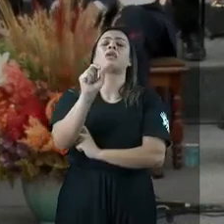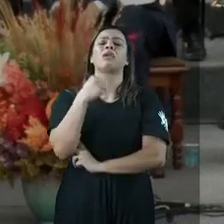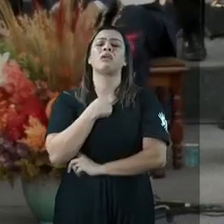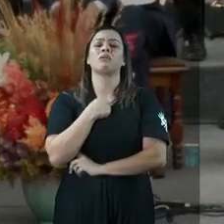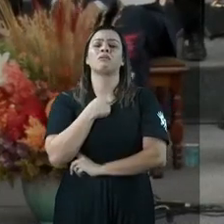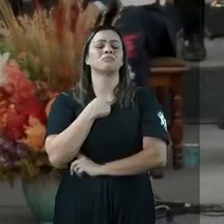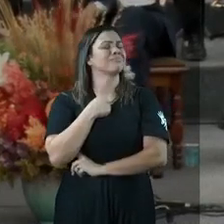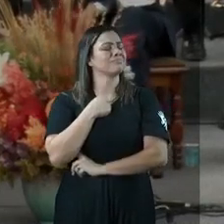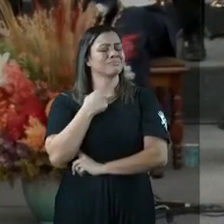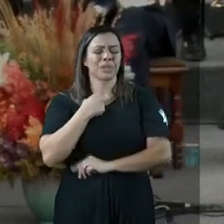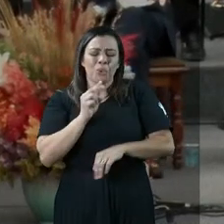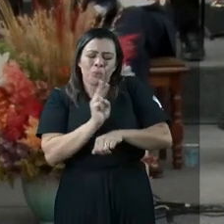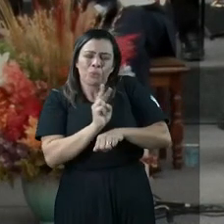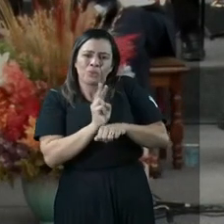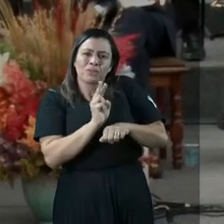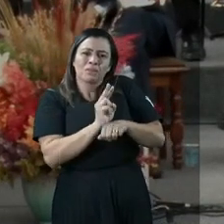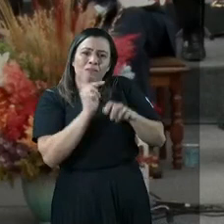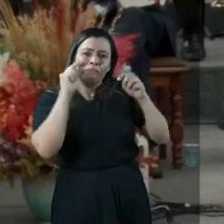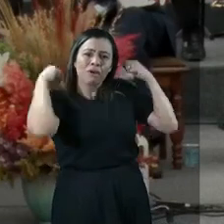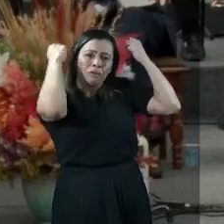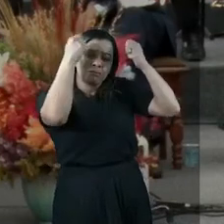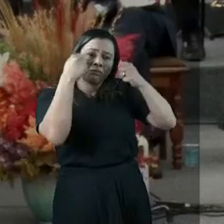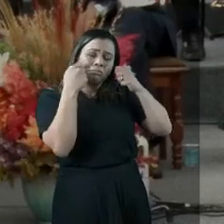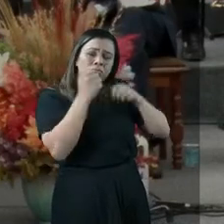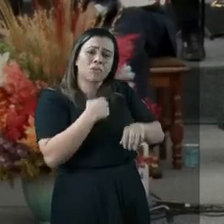trás das malhadas.